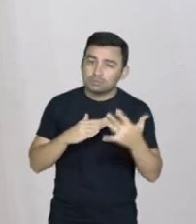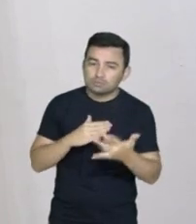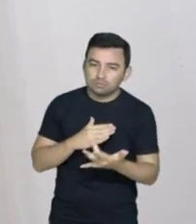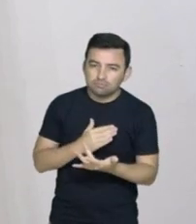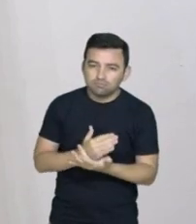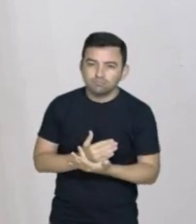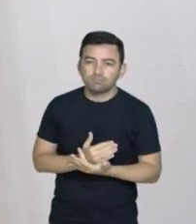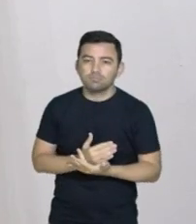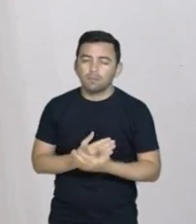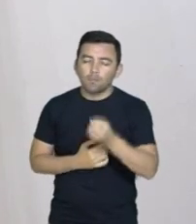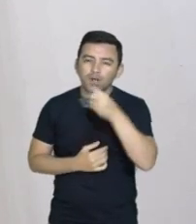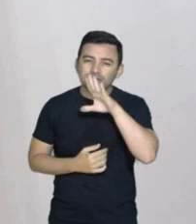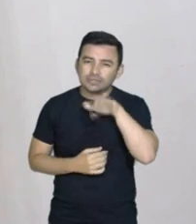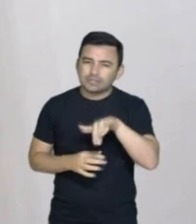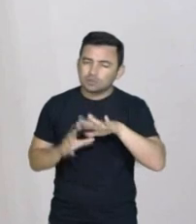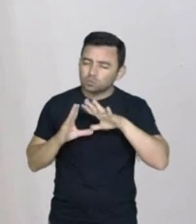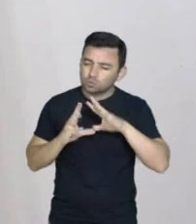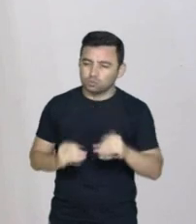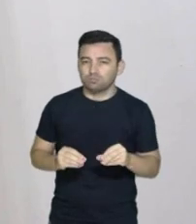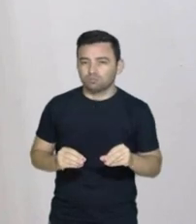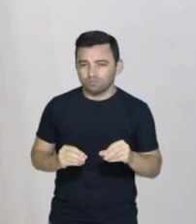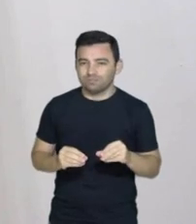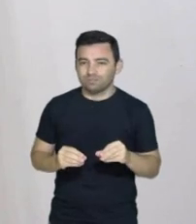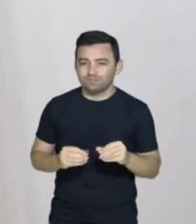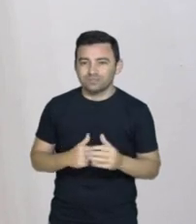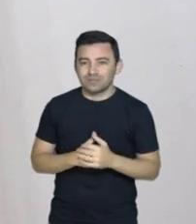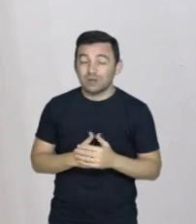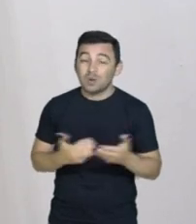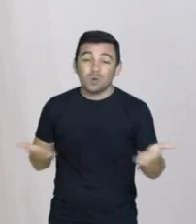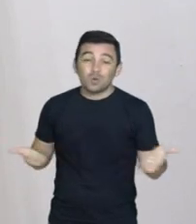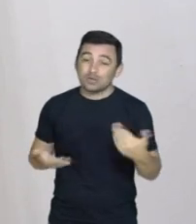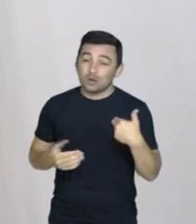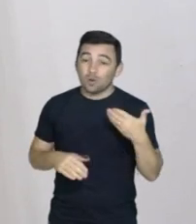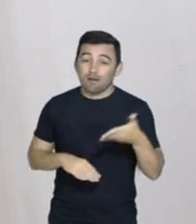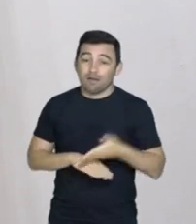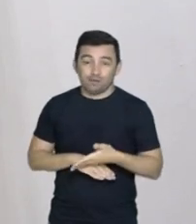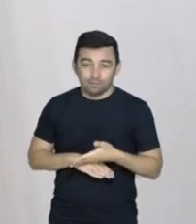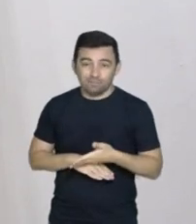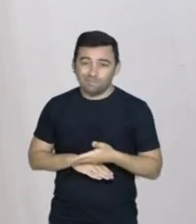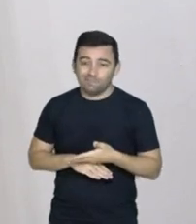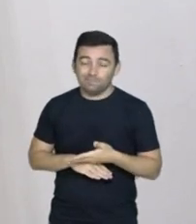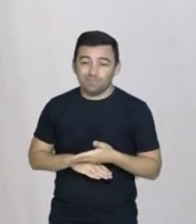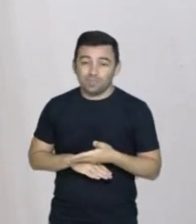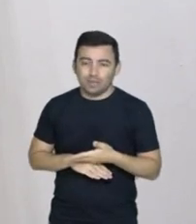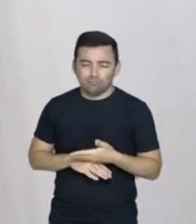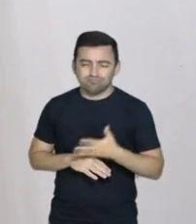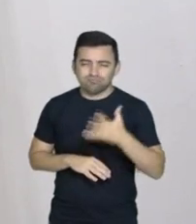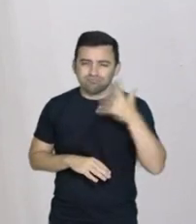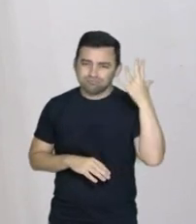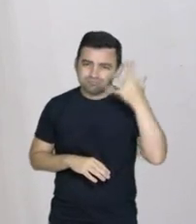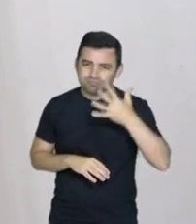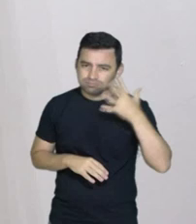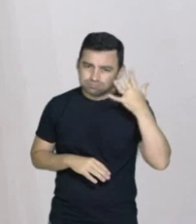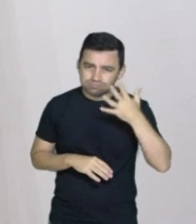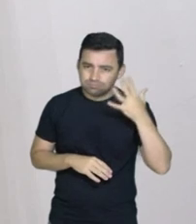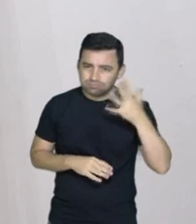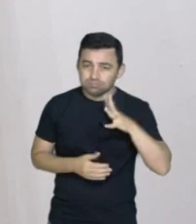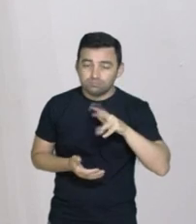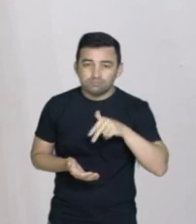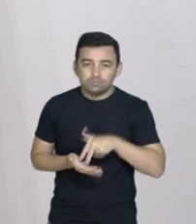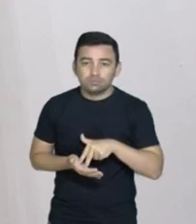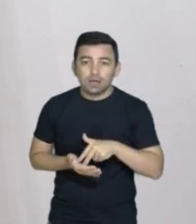Boa tarde a todos motivo que me traz a Tribuna nessa